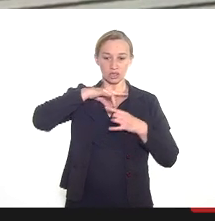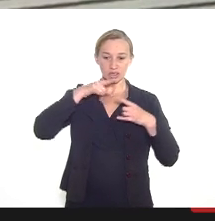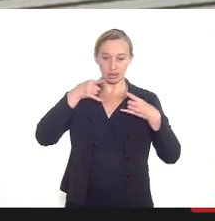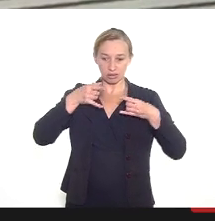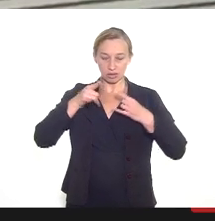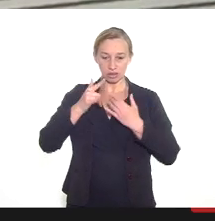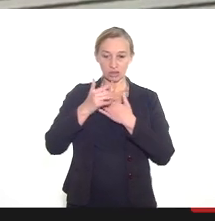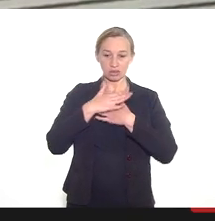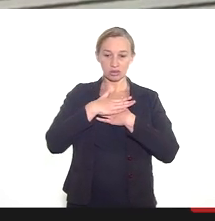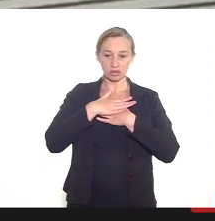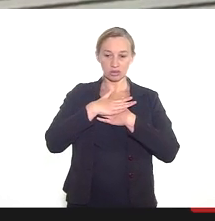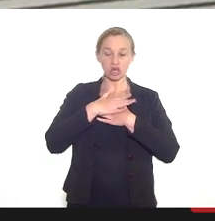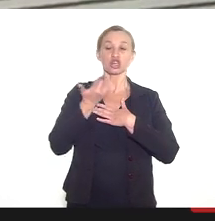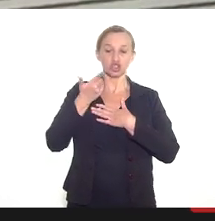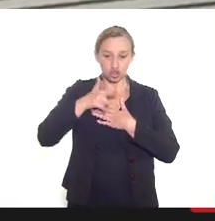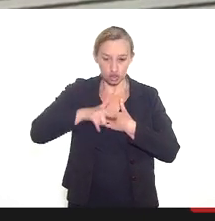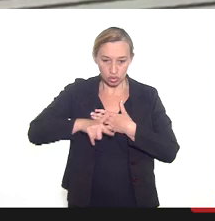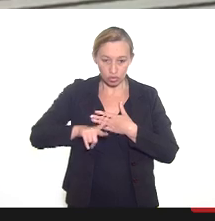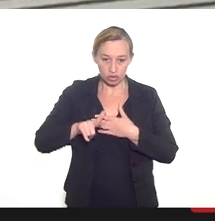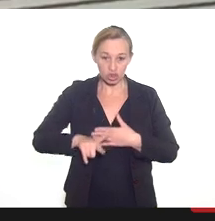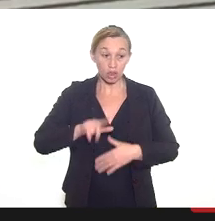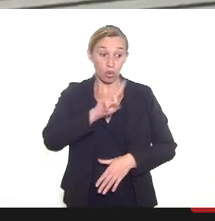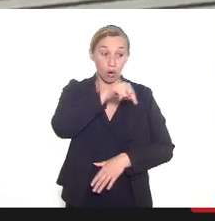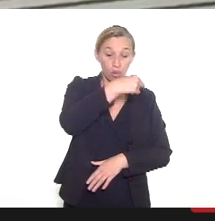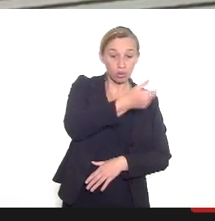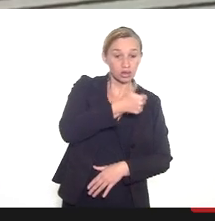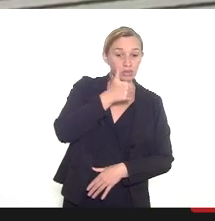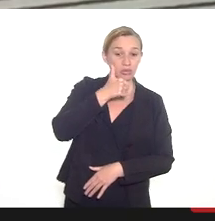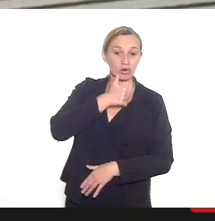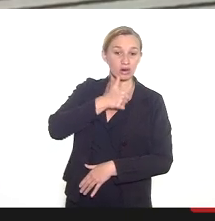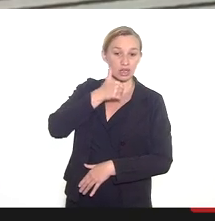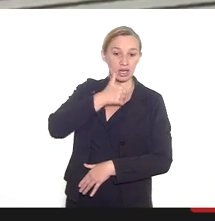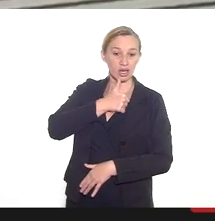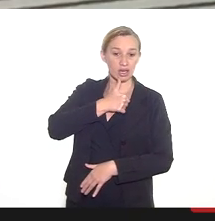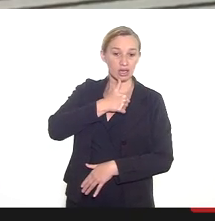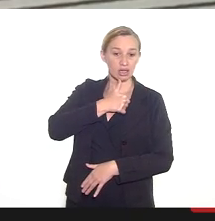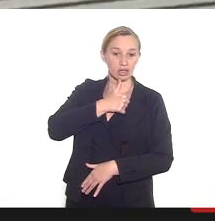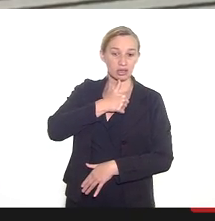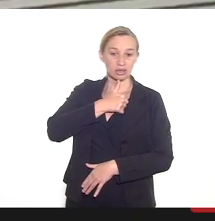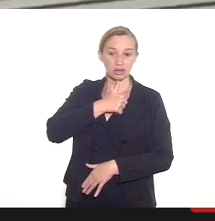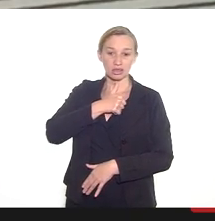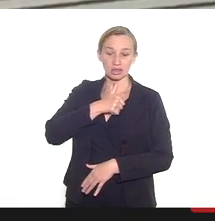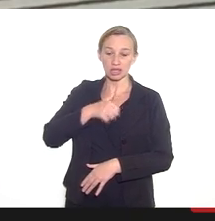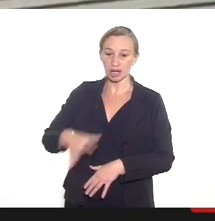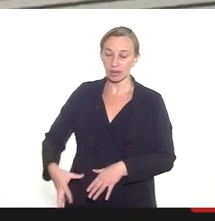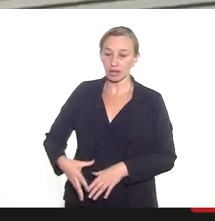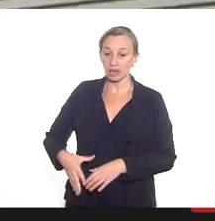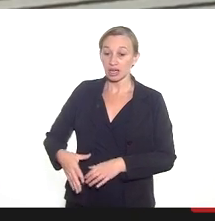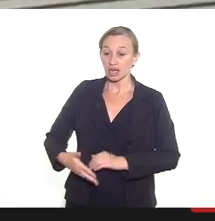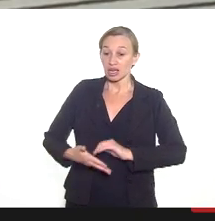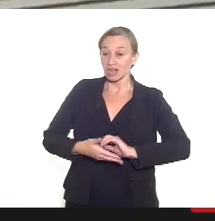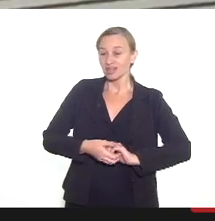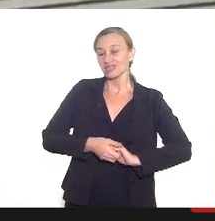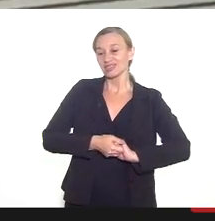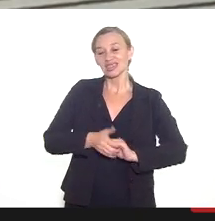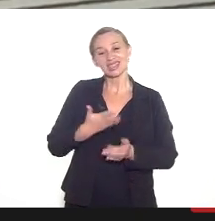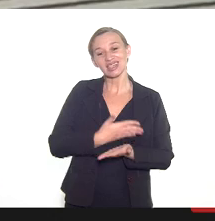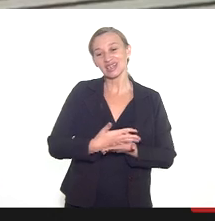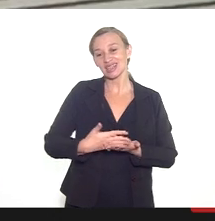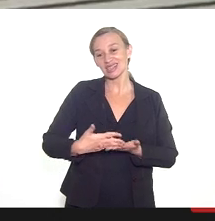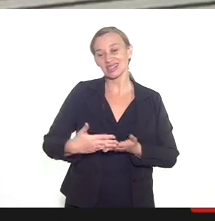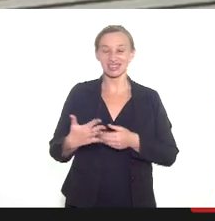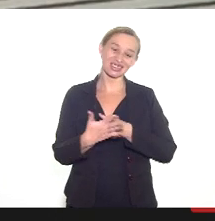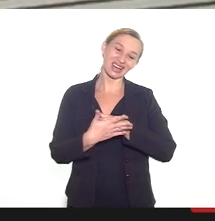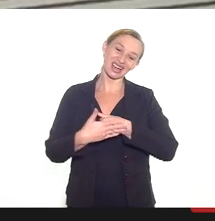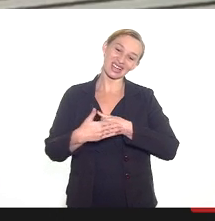vê que ele está de novo, já com uma outra mulher, e fazendo aquela pegada de braço que ele faz no início do filme, quando